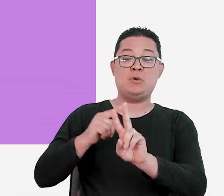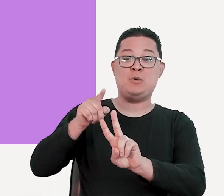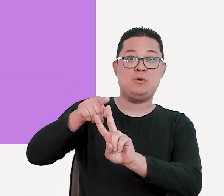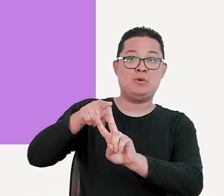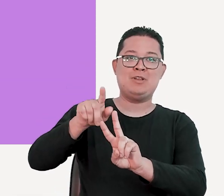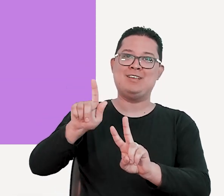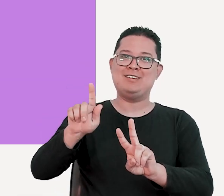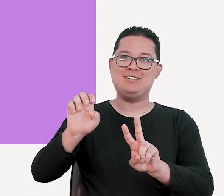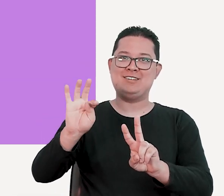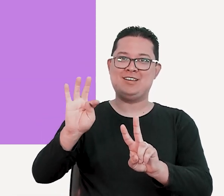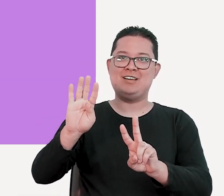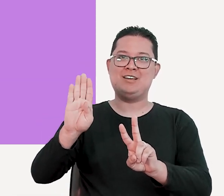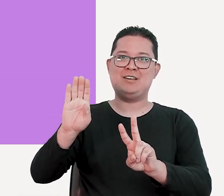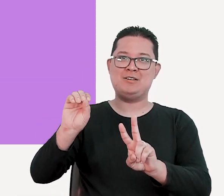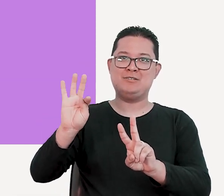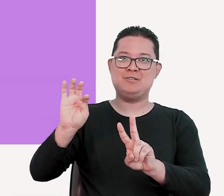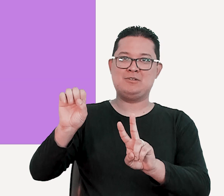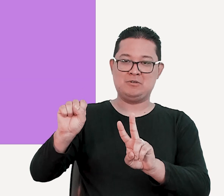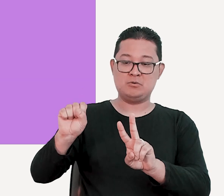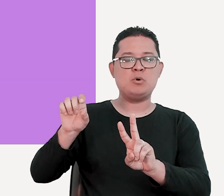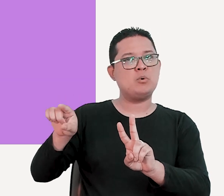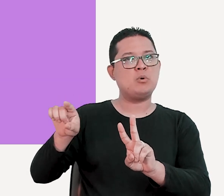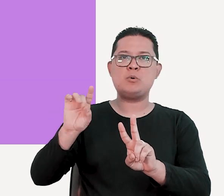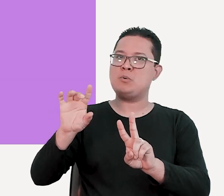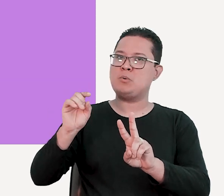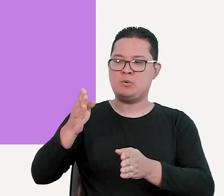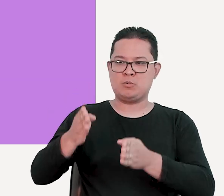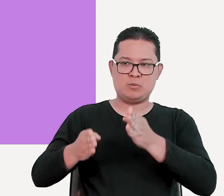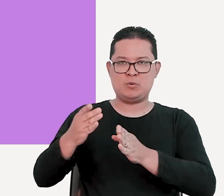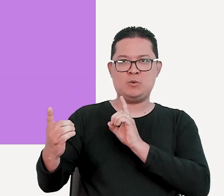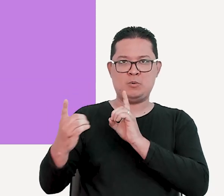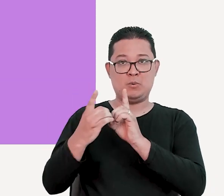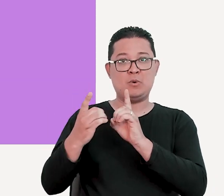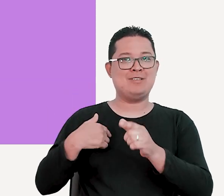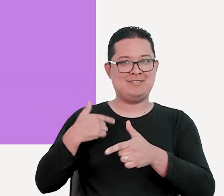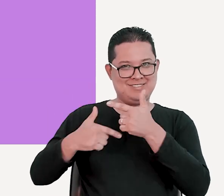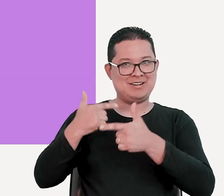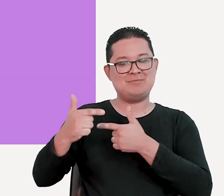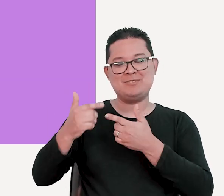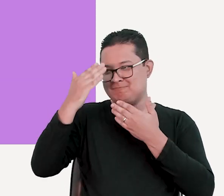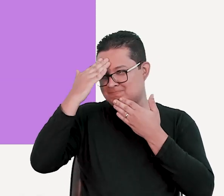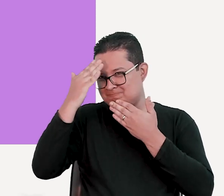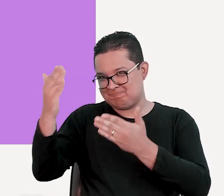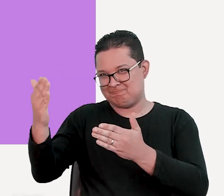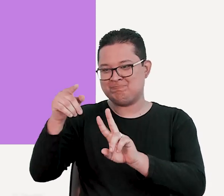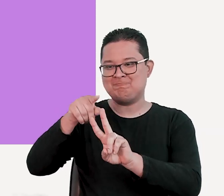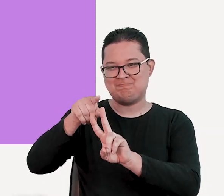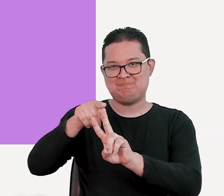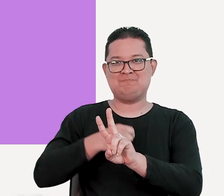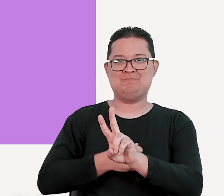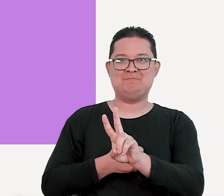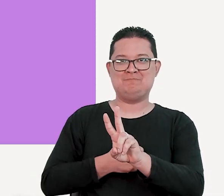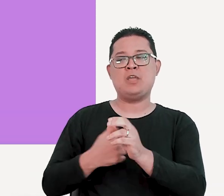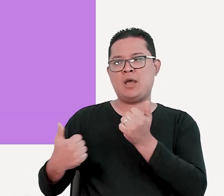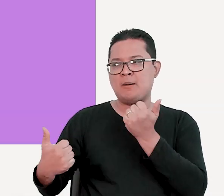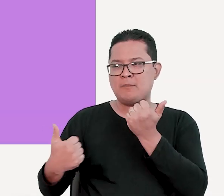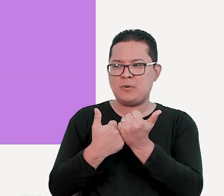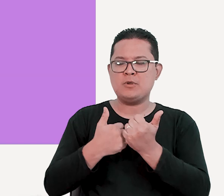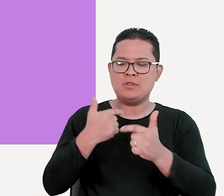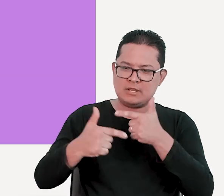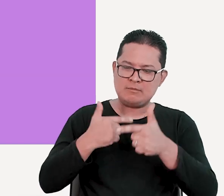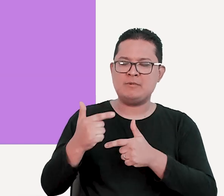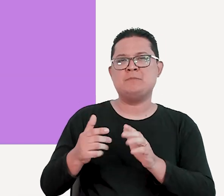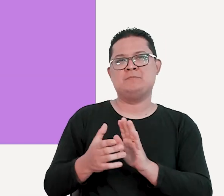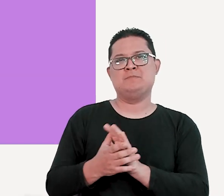GetBots, que é uma empresa de chatbots personalizados, onde eu trabalho. Muito obrigada por essa parceria e por apoiar aqui o nosso